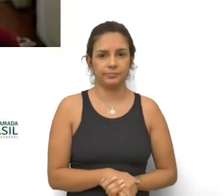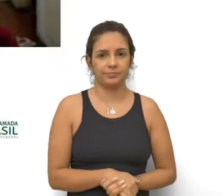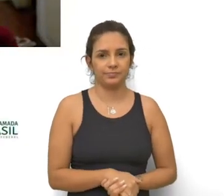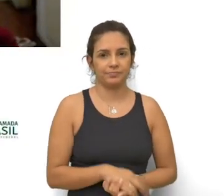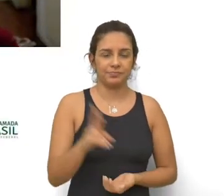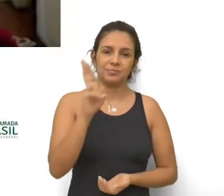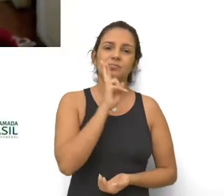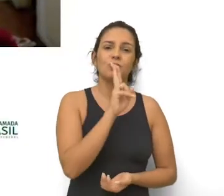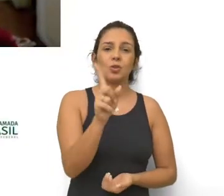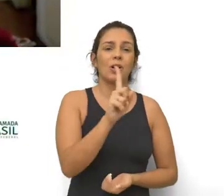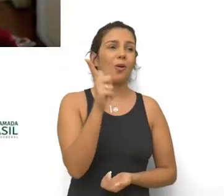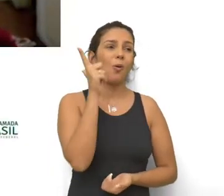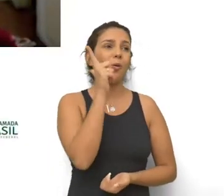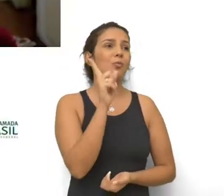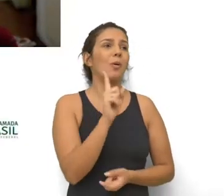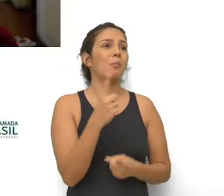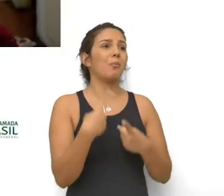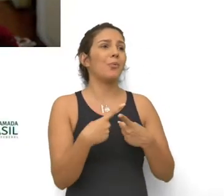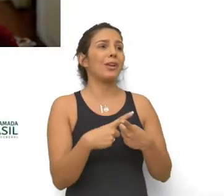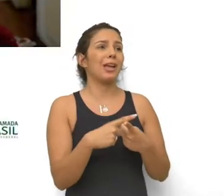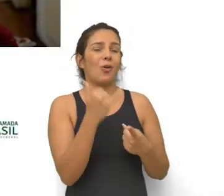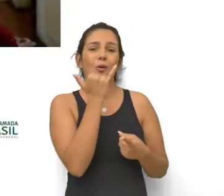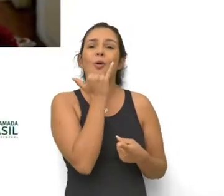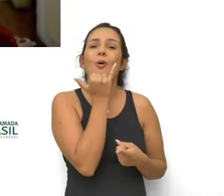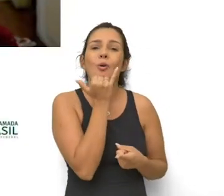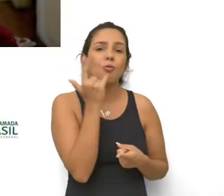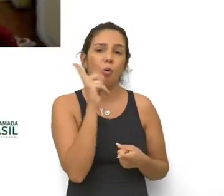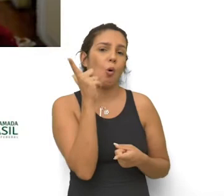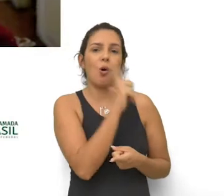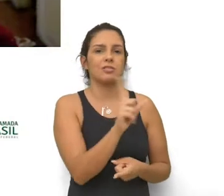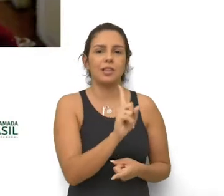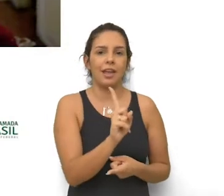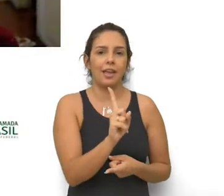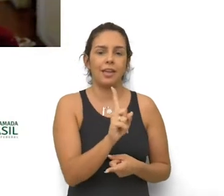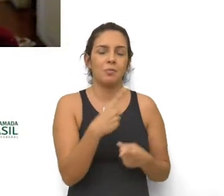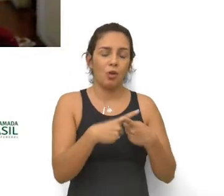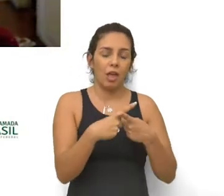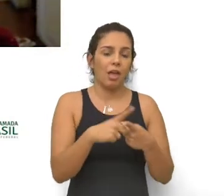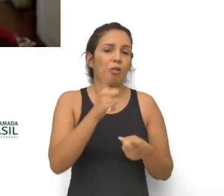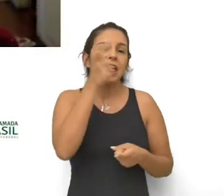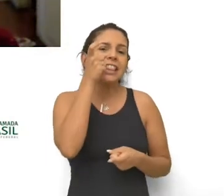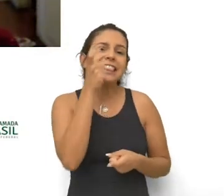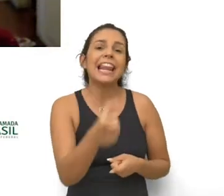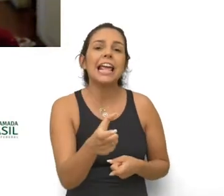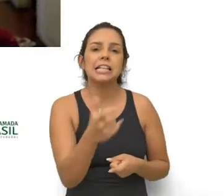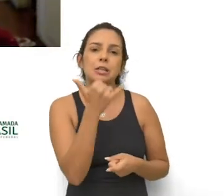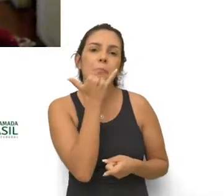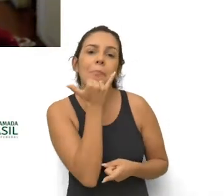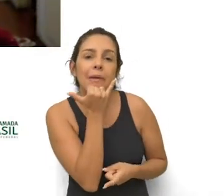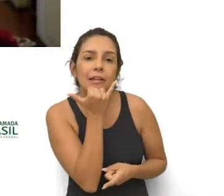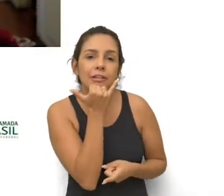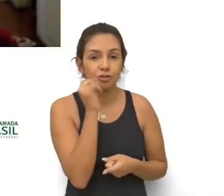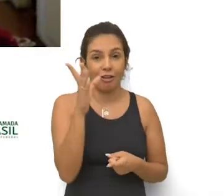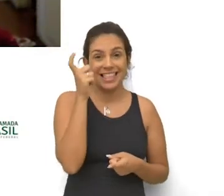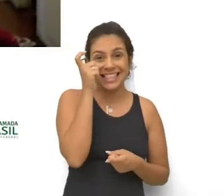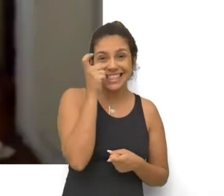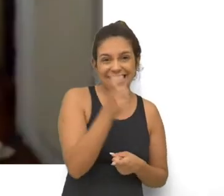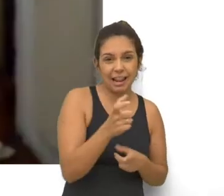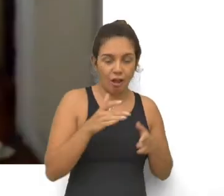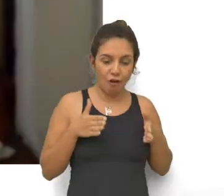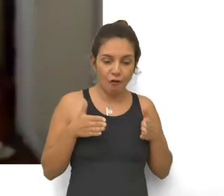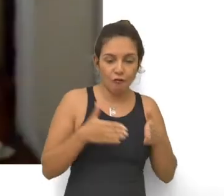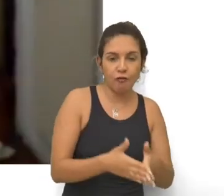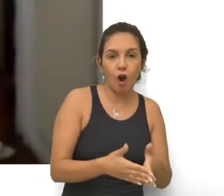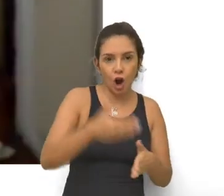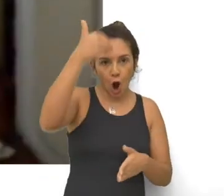Não é que não conseguem, elas não estão interessadas em perdoar. Isso que é o ressentimento. Quer dizer, elas estão interessadas em manter